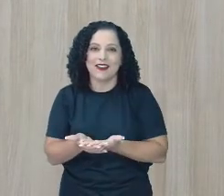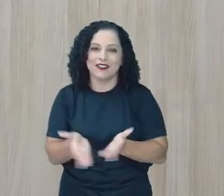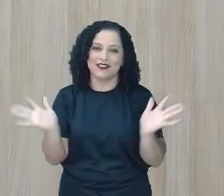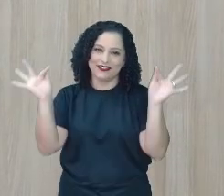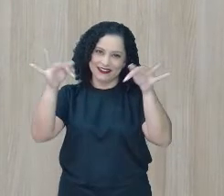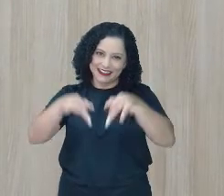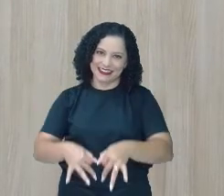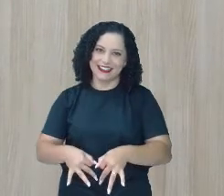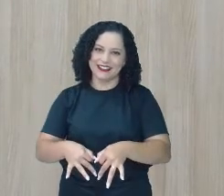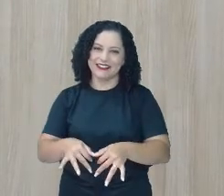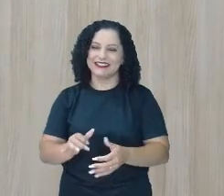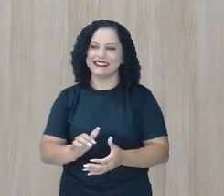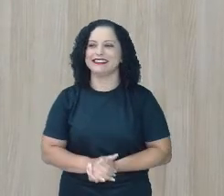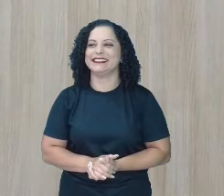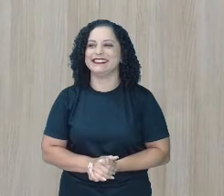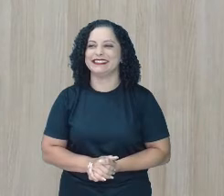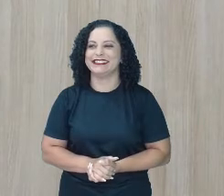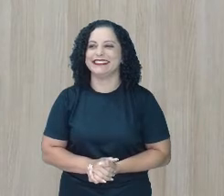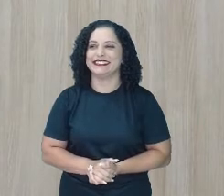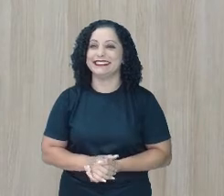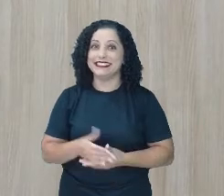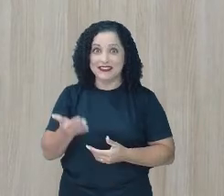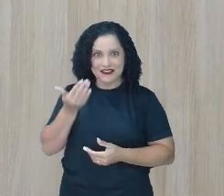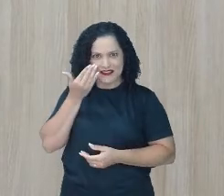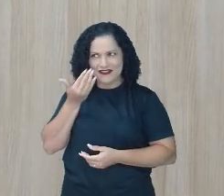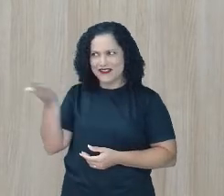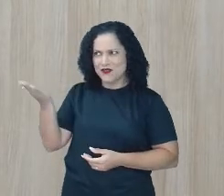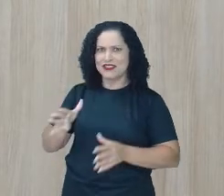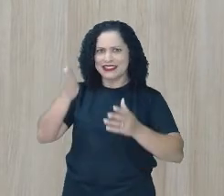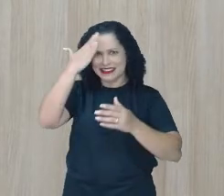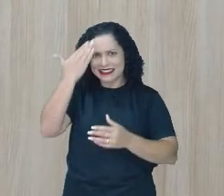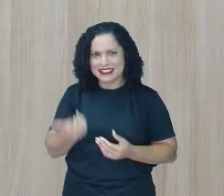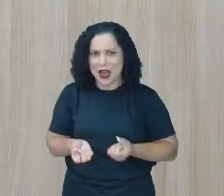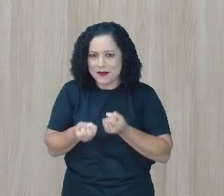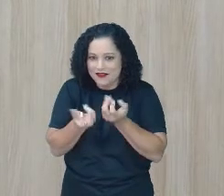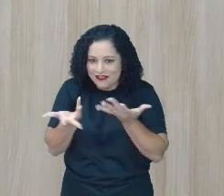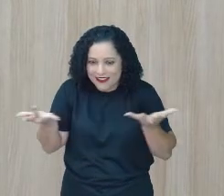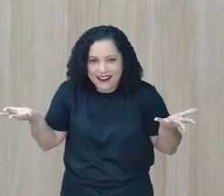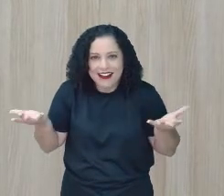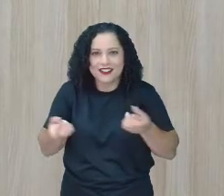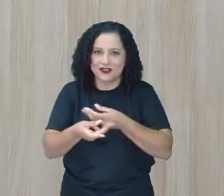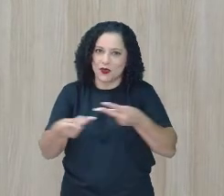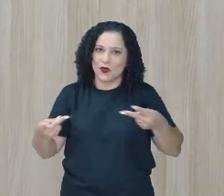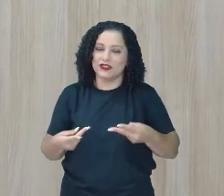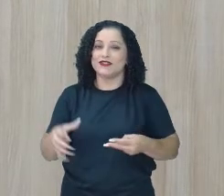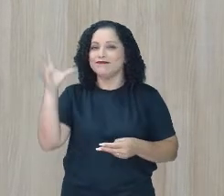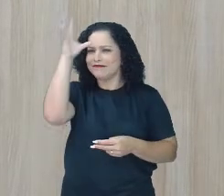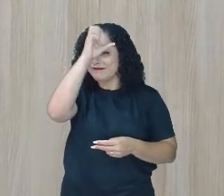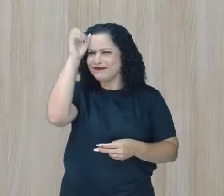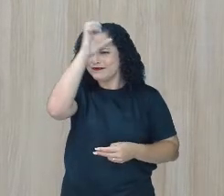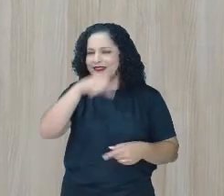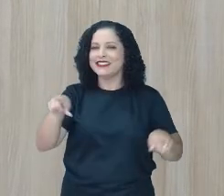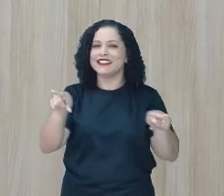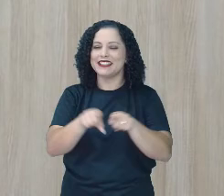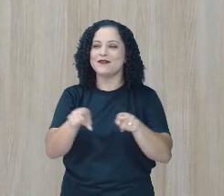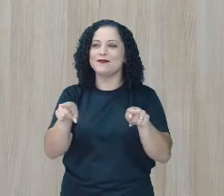fim. Mas, como a gente viu, o Nau sabe fazer muita coisa, inclusive aprender.